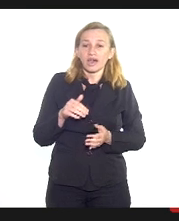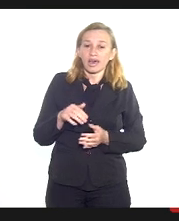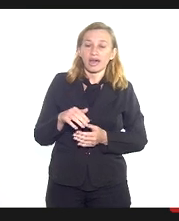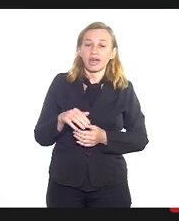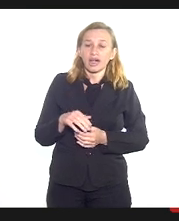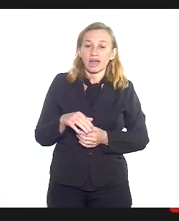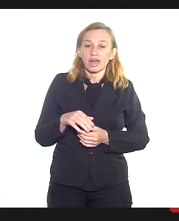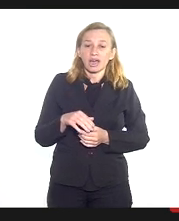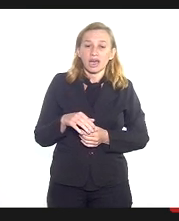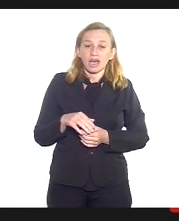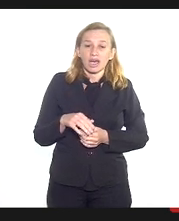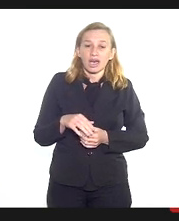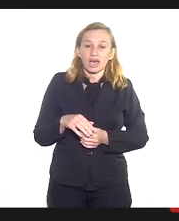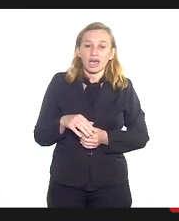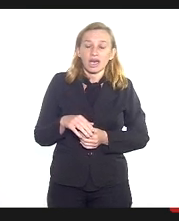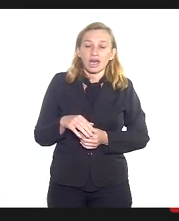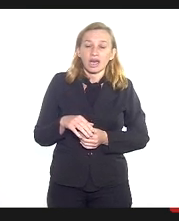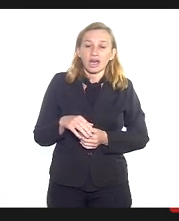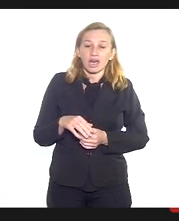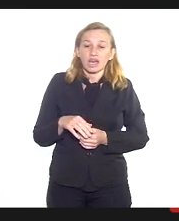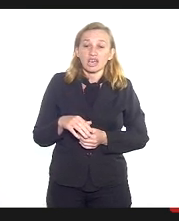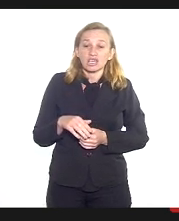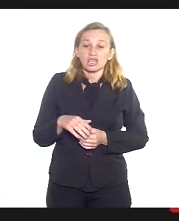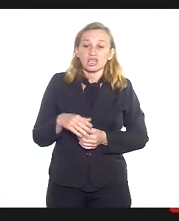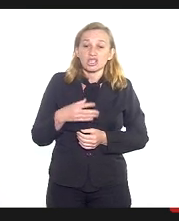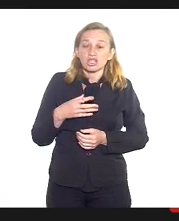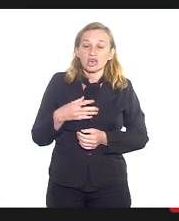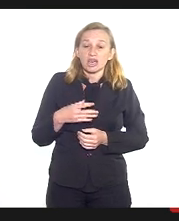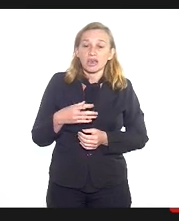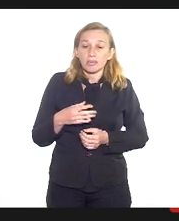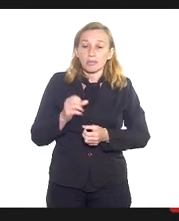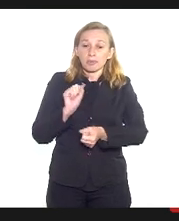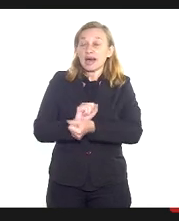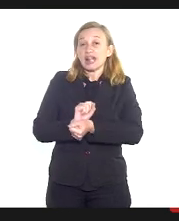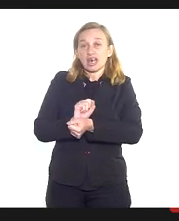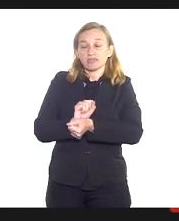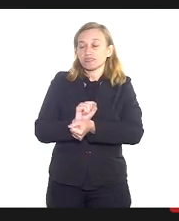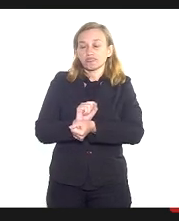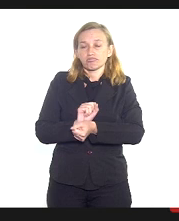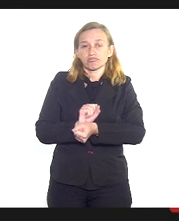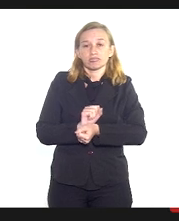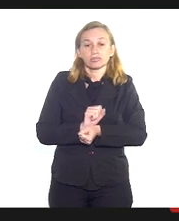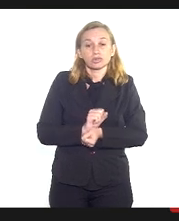empurrando mais isso com uma barriga, porque já percorreu